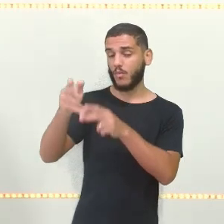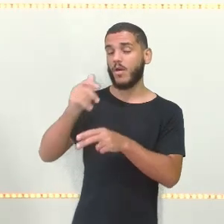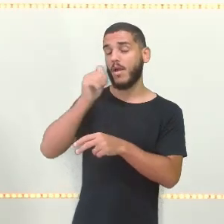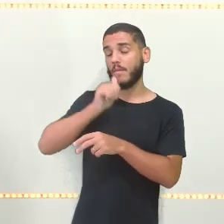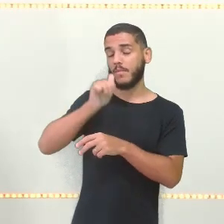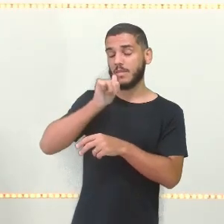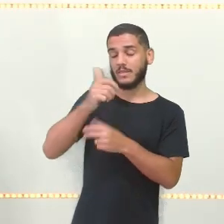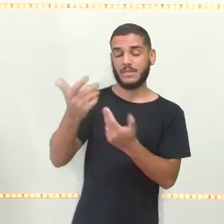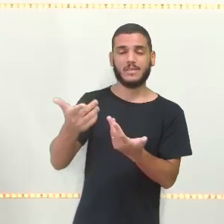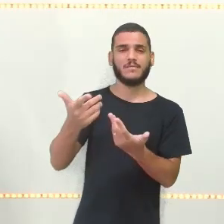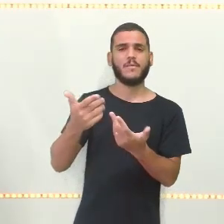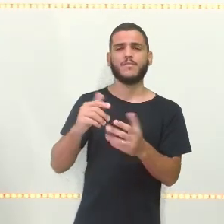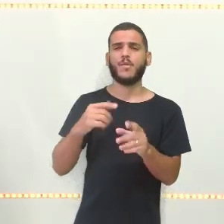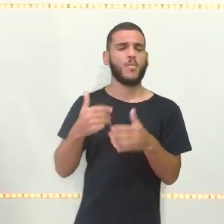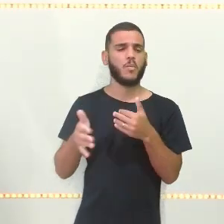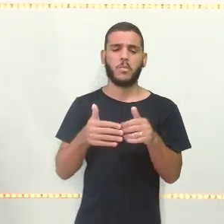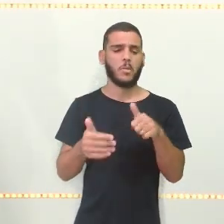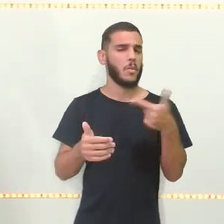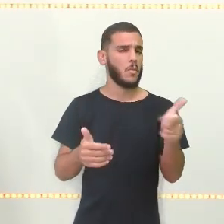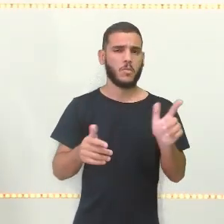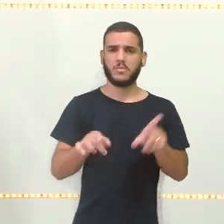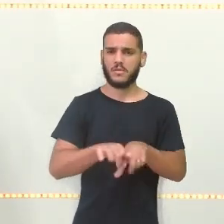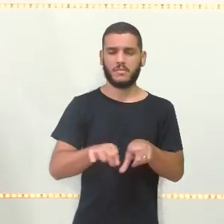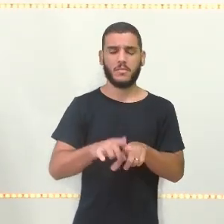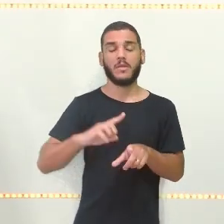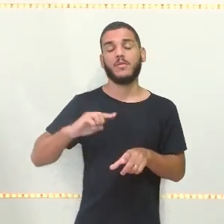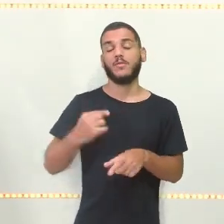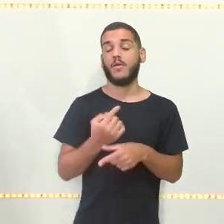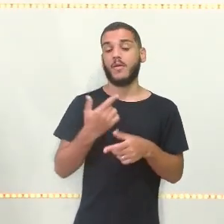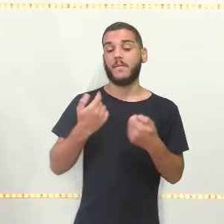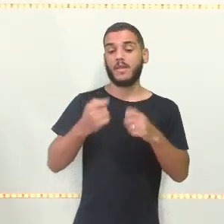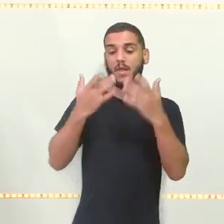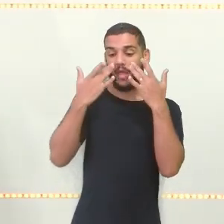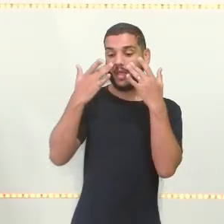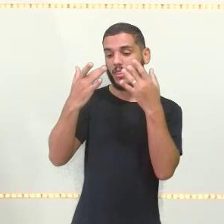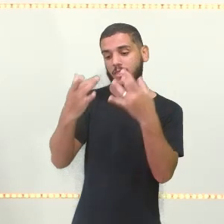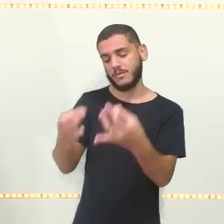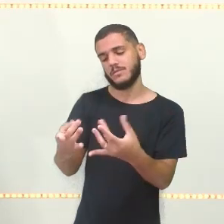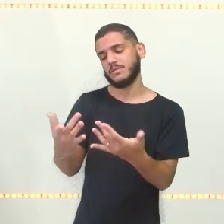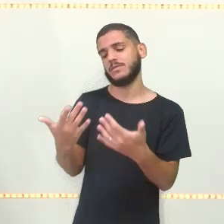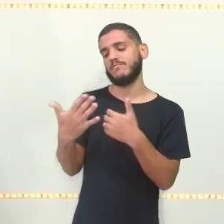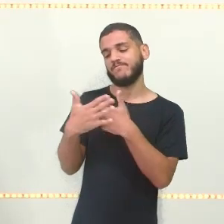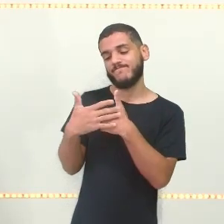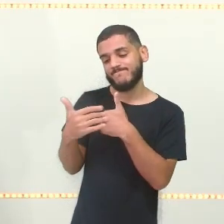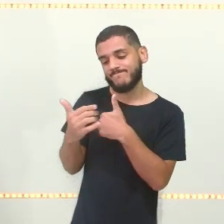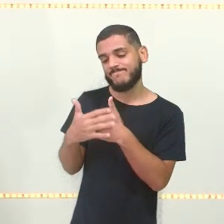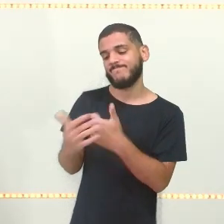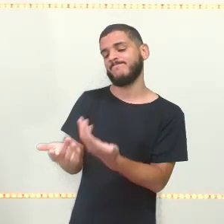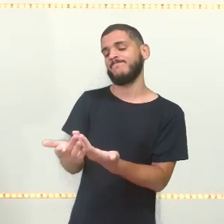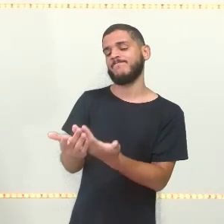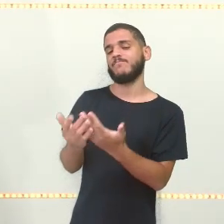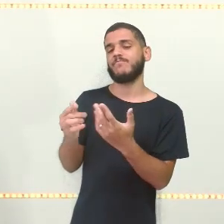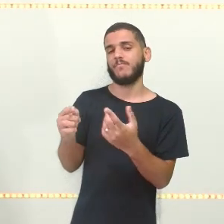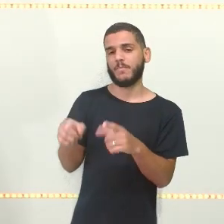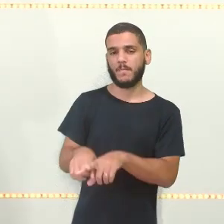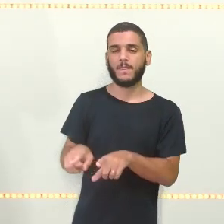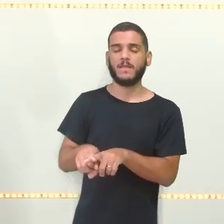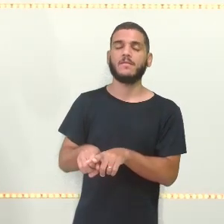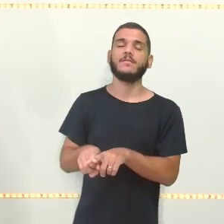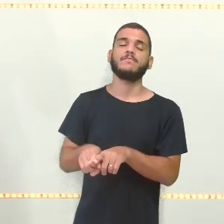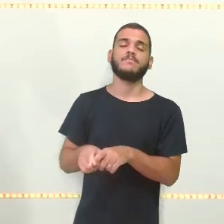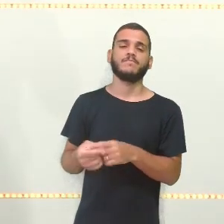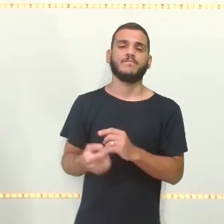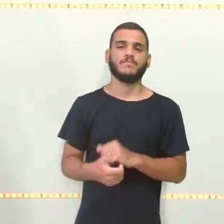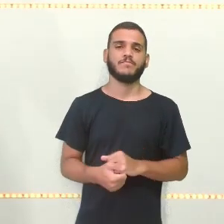ou em outra situação, para a gente olhar com carinho para aquela pessoa, tá, gente? Para